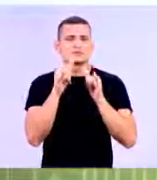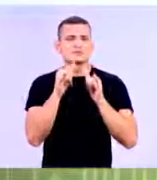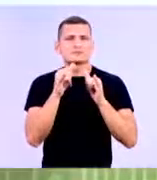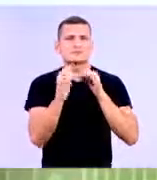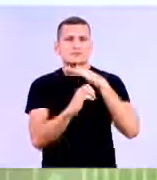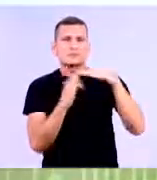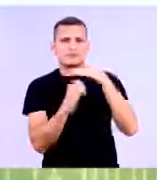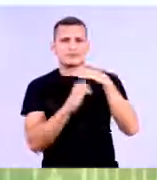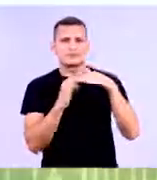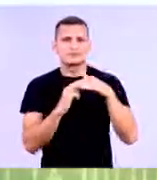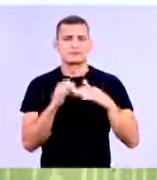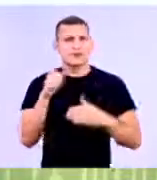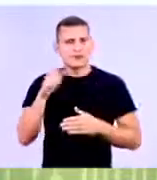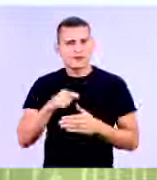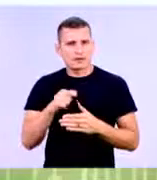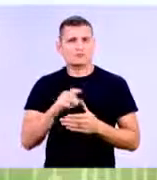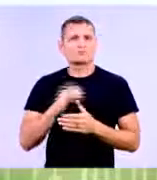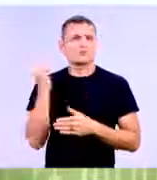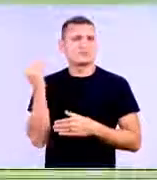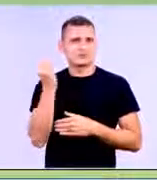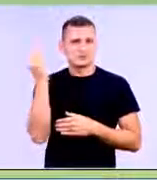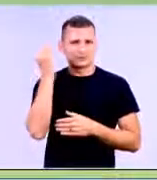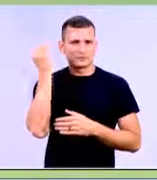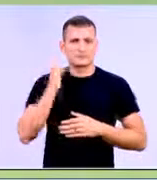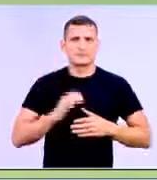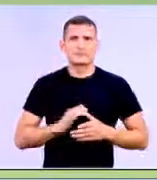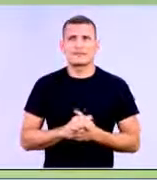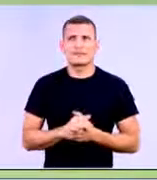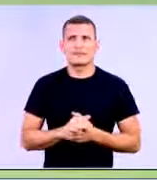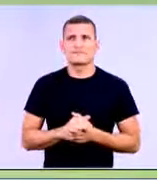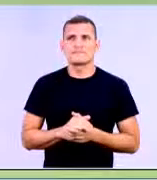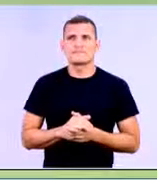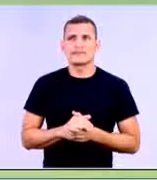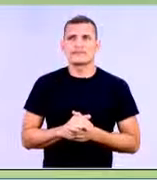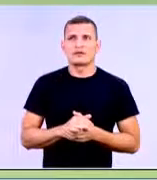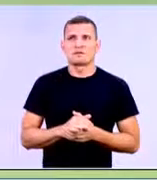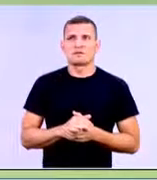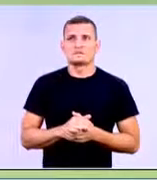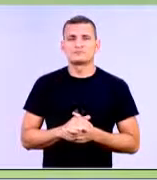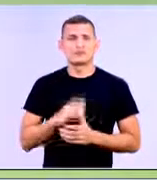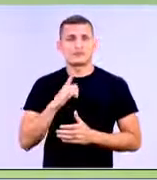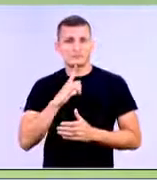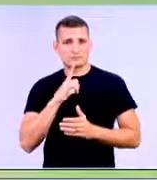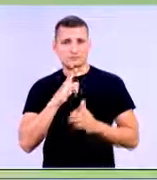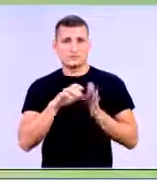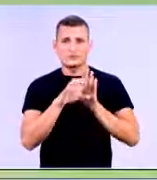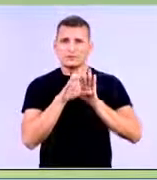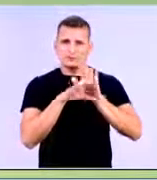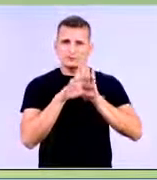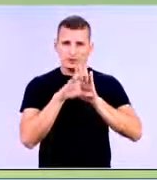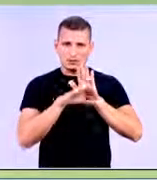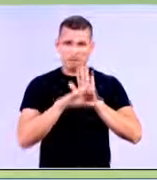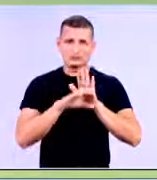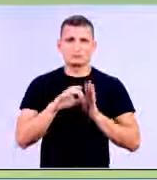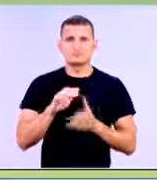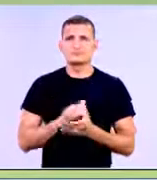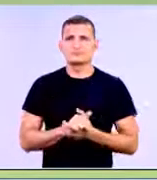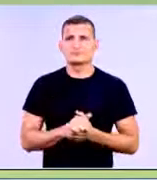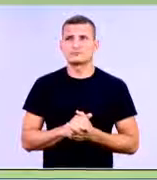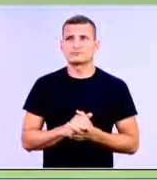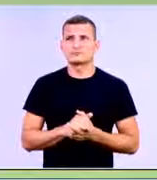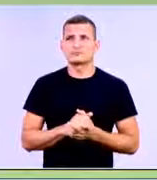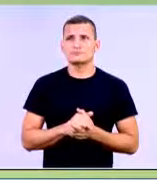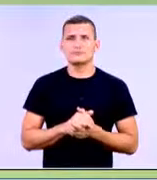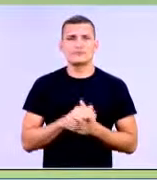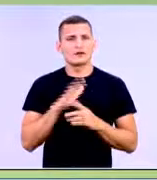Então, esse é o grande ponto, né? E aí é quando nós trazemos aqui um conceito, que é a proteção.